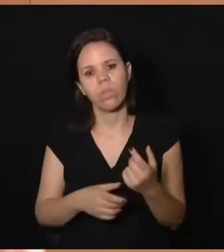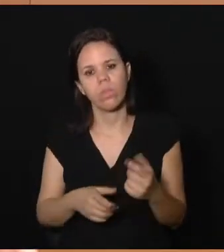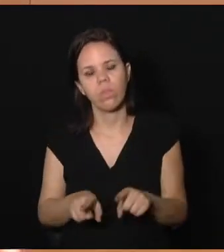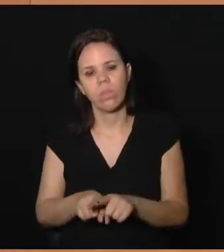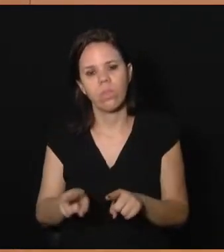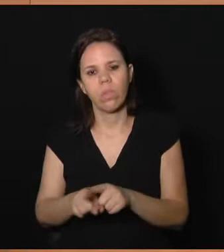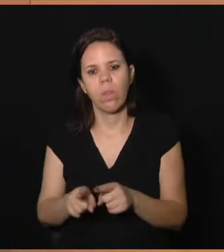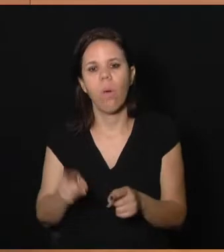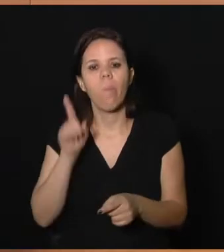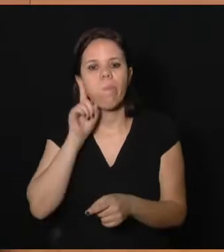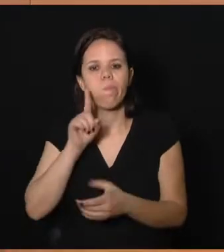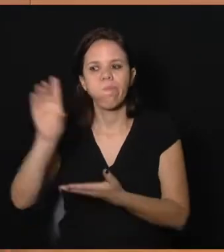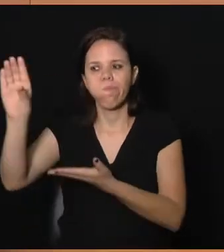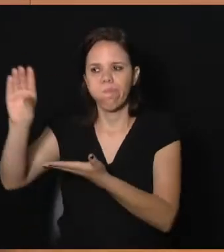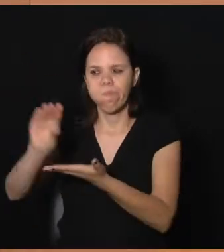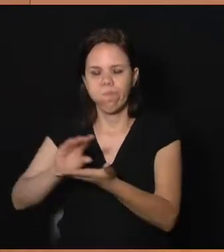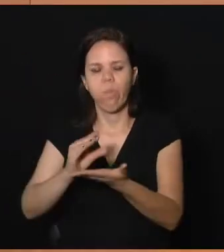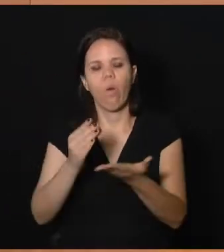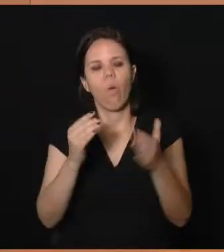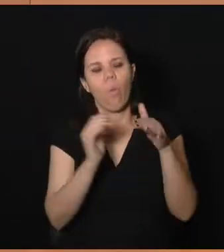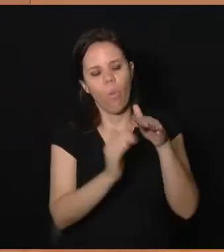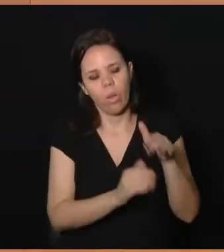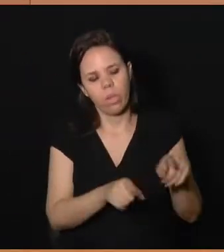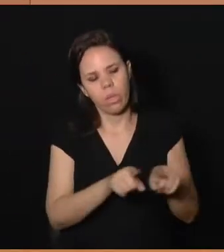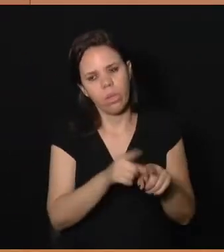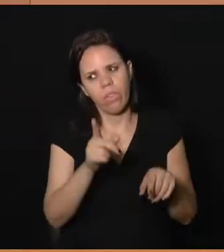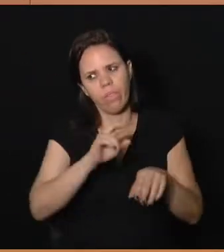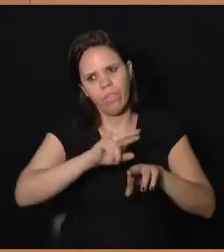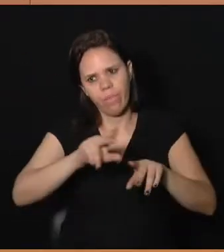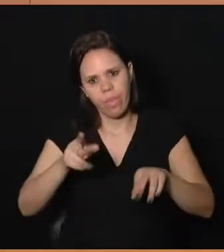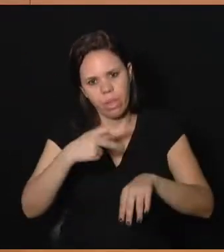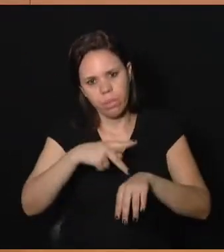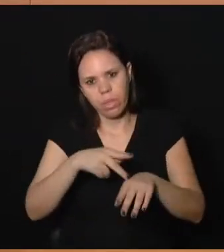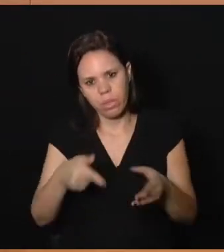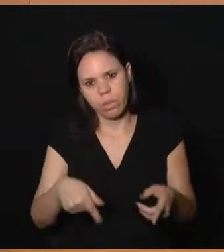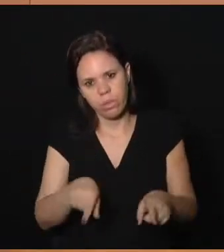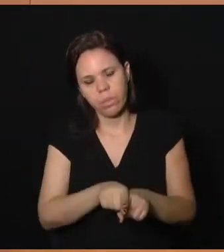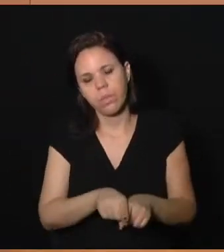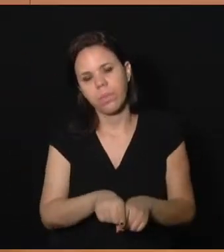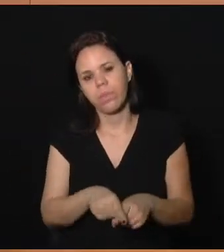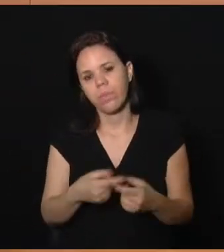para os Estados Unidos e obviamente, para todos os outros países. Então, quer dizer, você